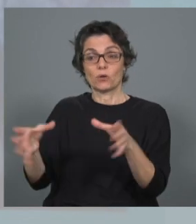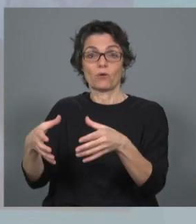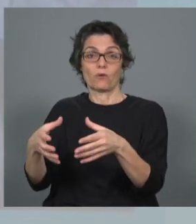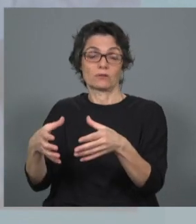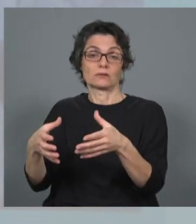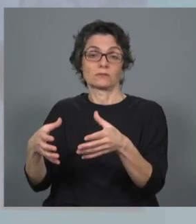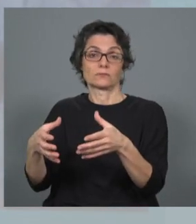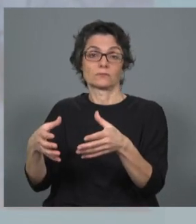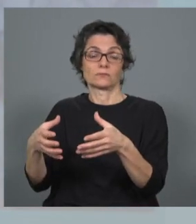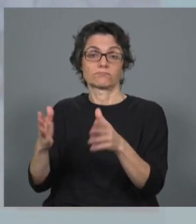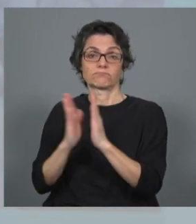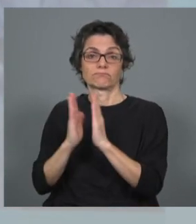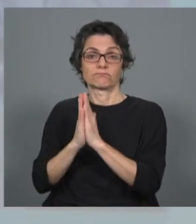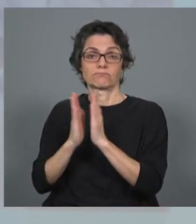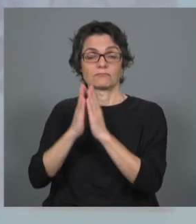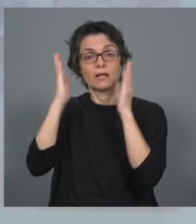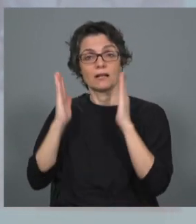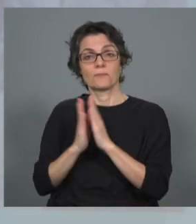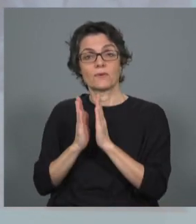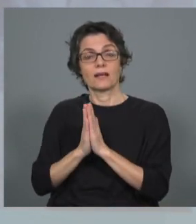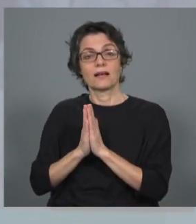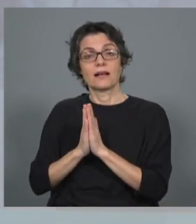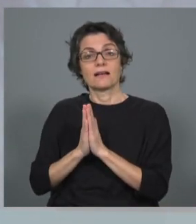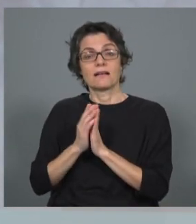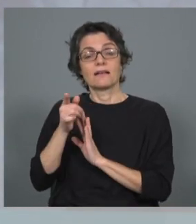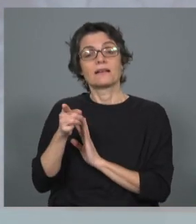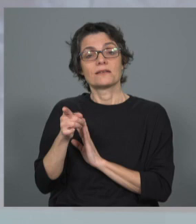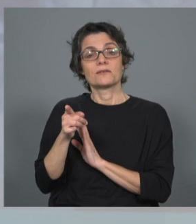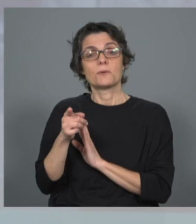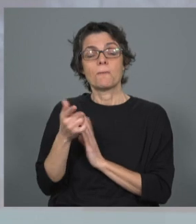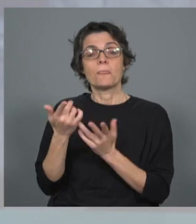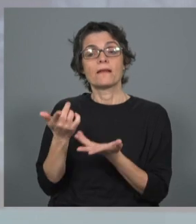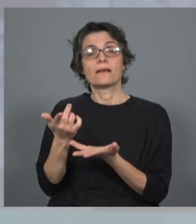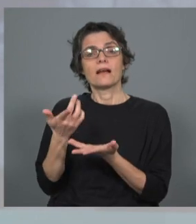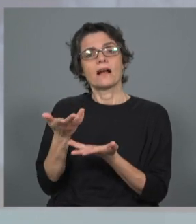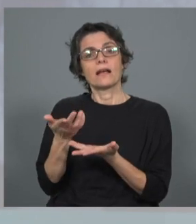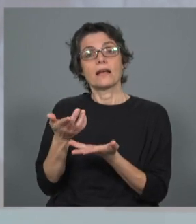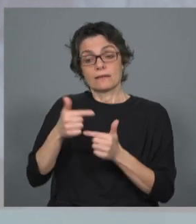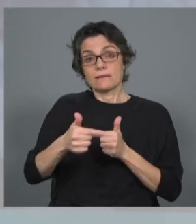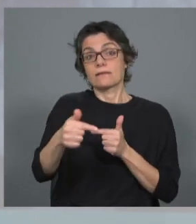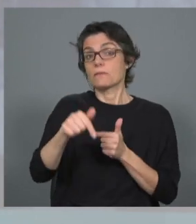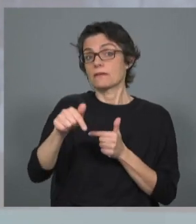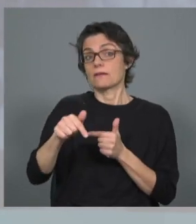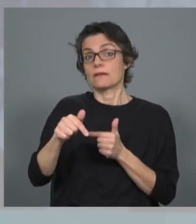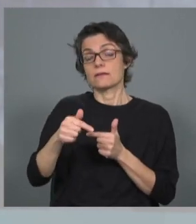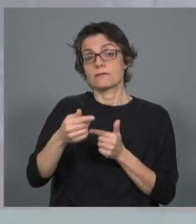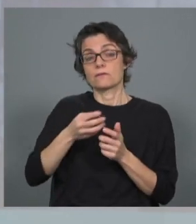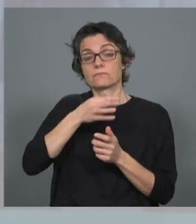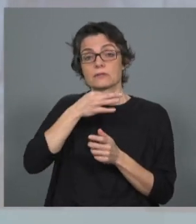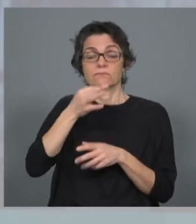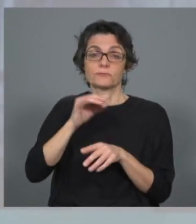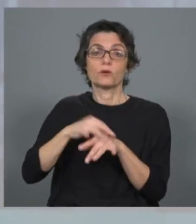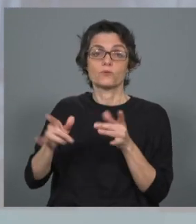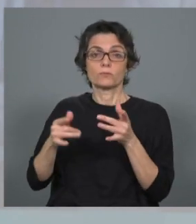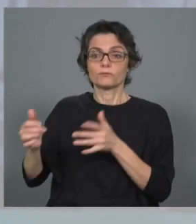Maria, e fazemos-lo nesta Semana das Vocações, precisamente para evocar percursos vocacionais. O diácono António Matos